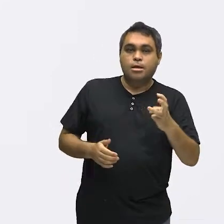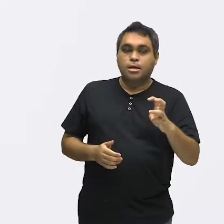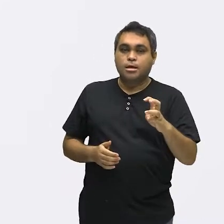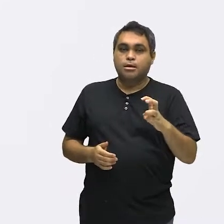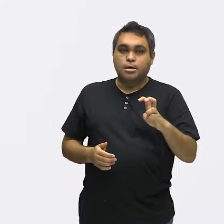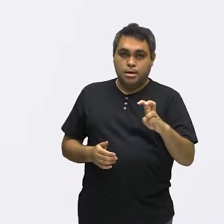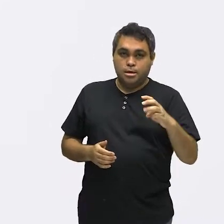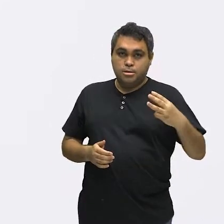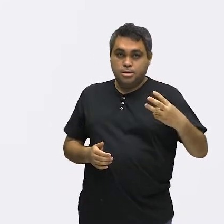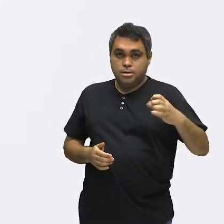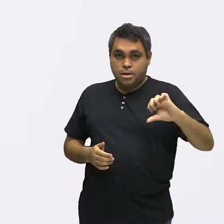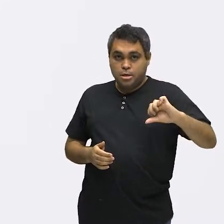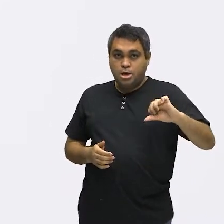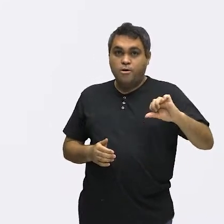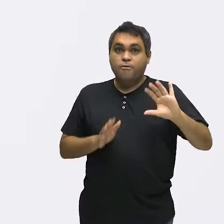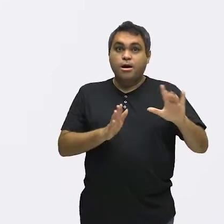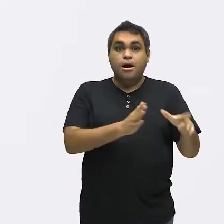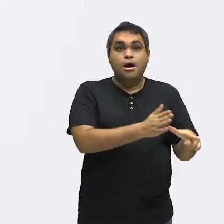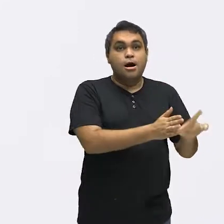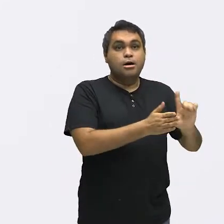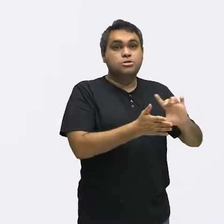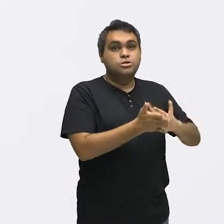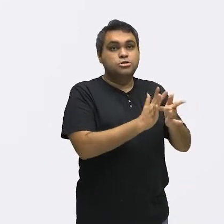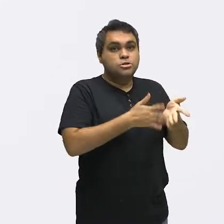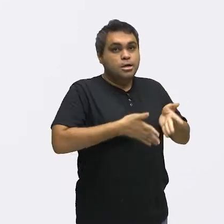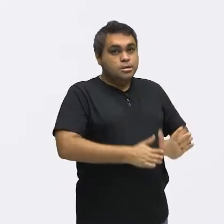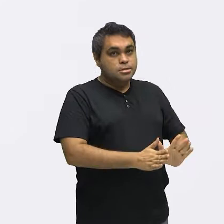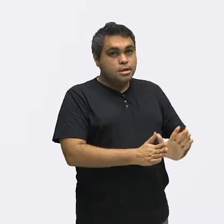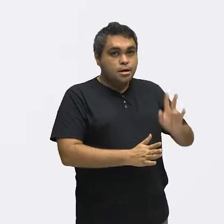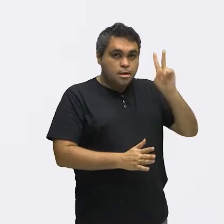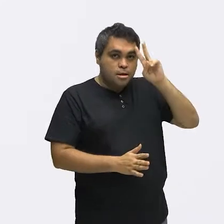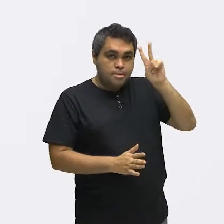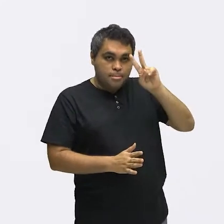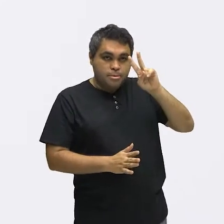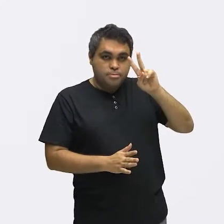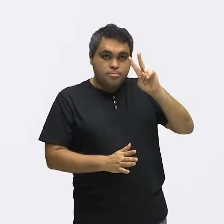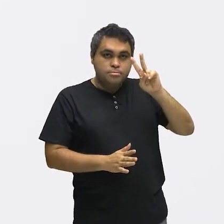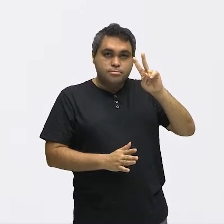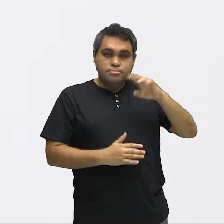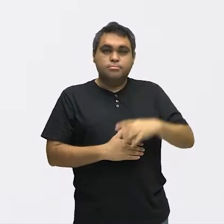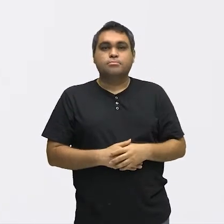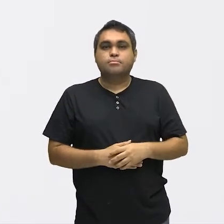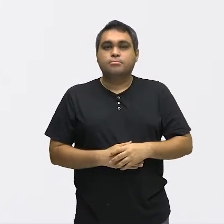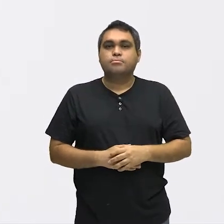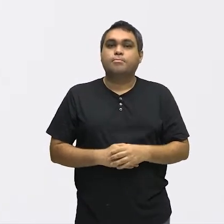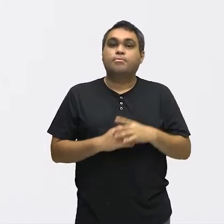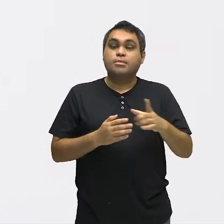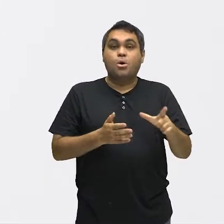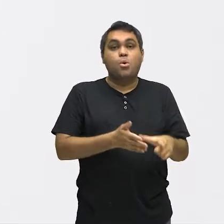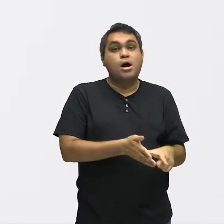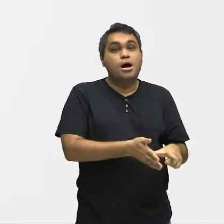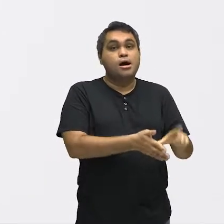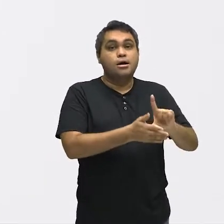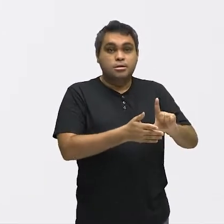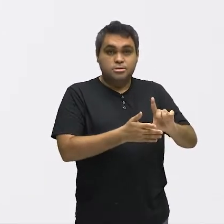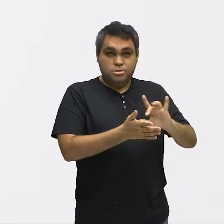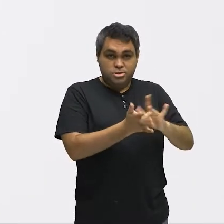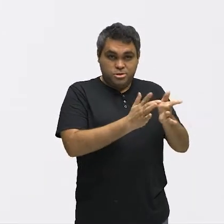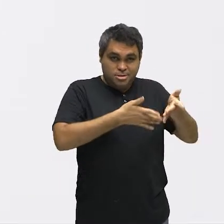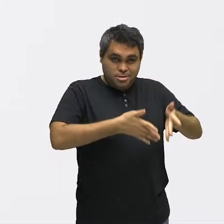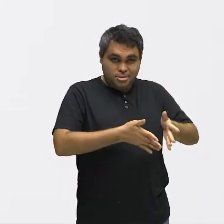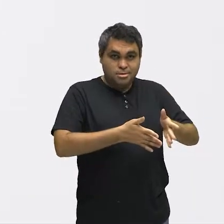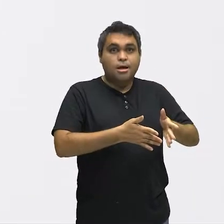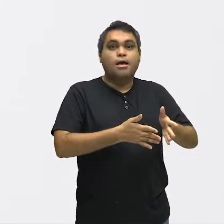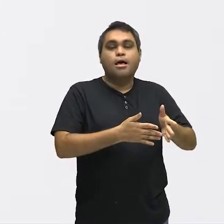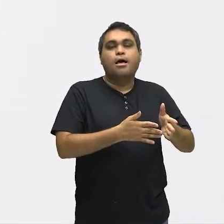Lembrando o sexto ano que antes de Cristo nós contamos o tempo de maneira decrescente, tá? Por isso que está